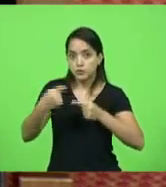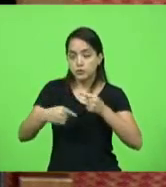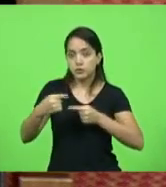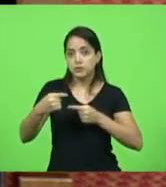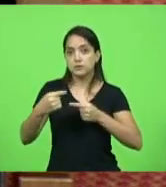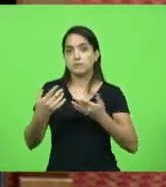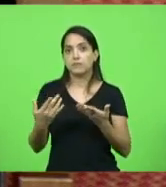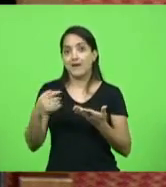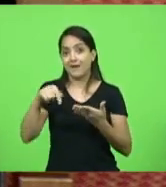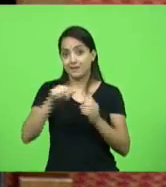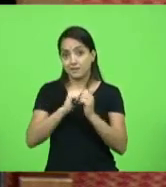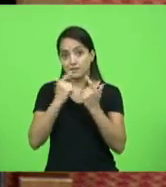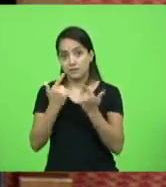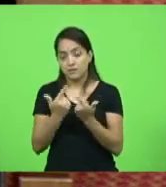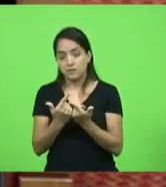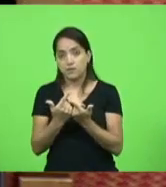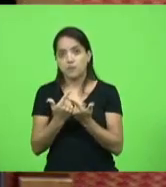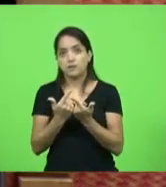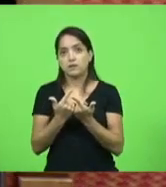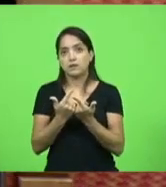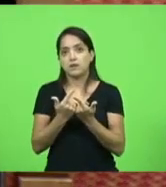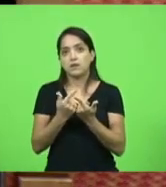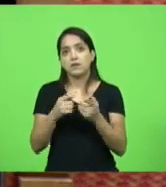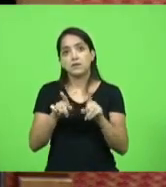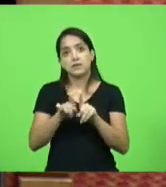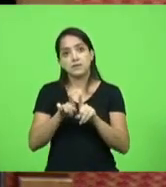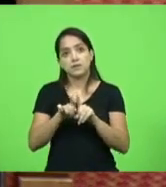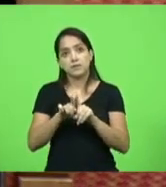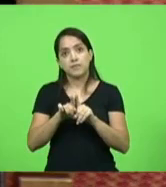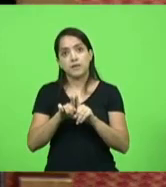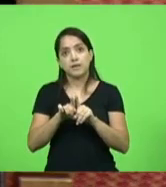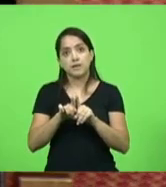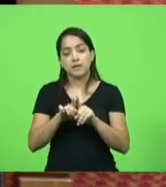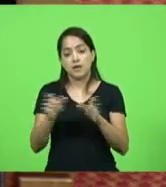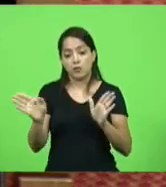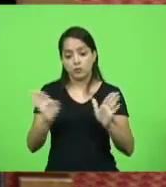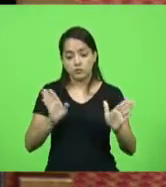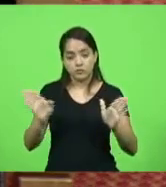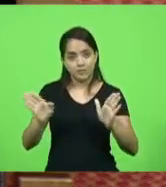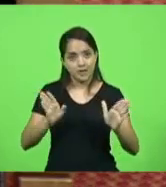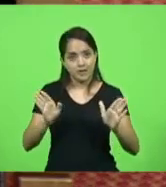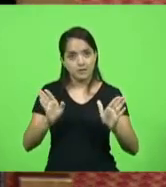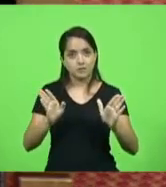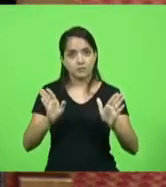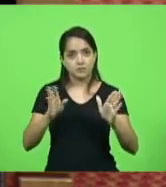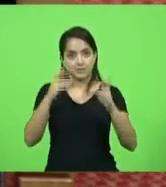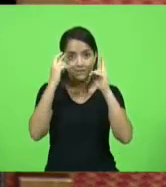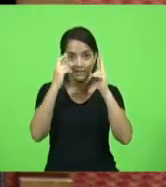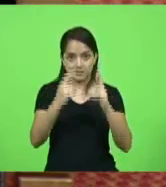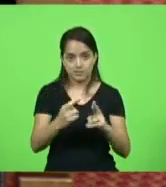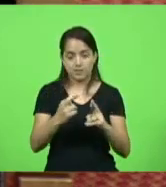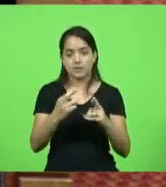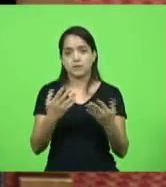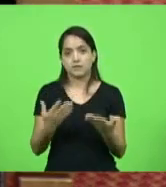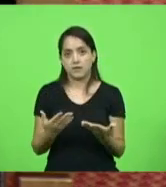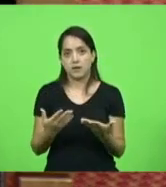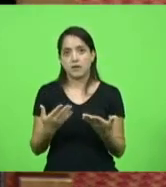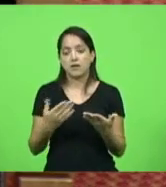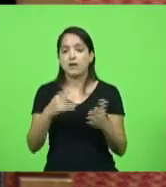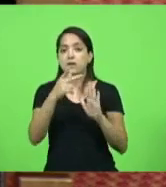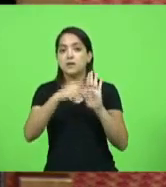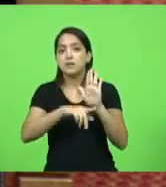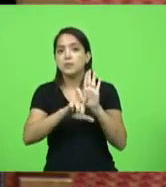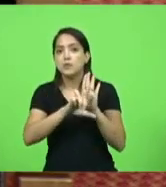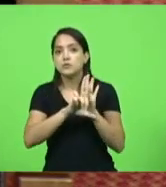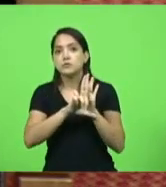e temos que respeitar os prazos dentro do possível. Nós temos projetos